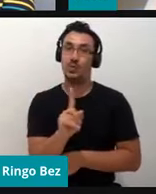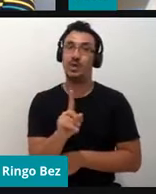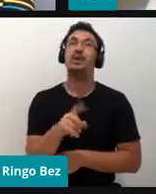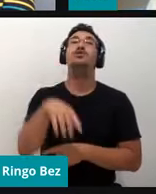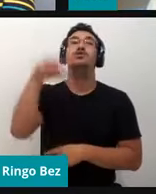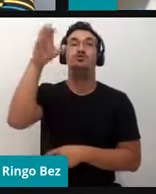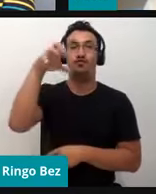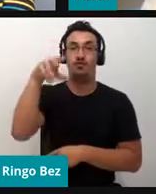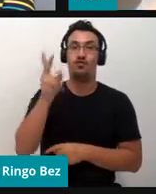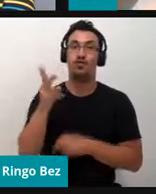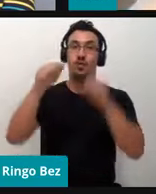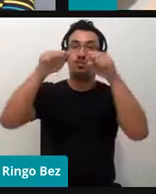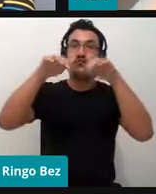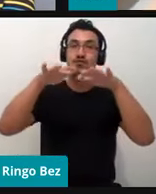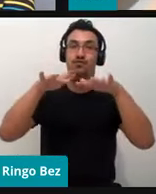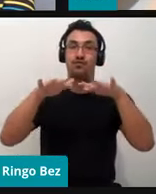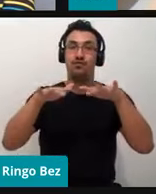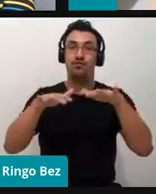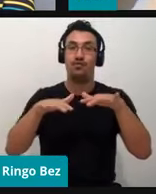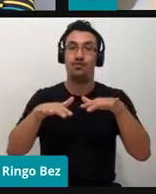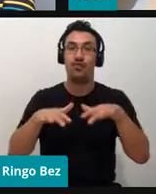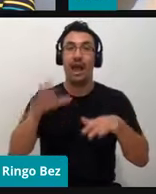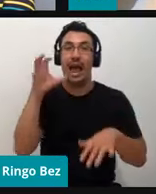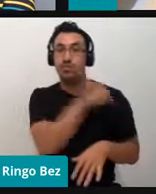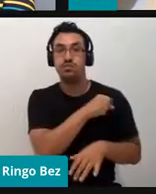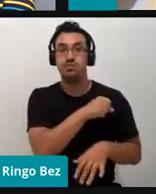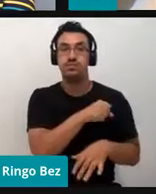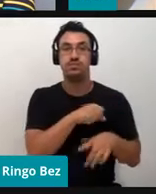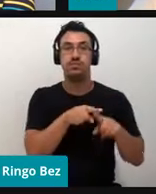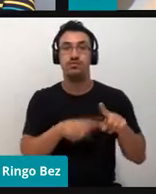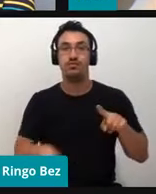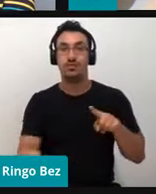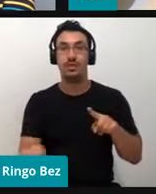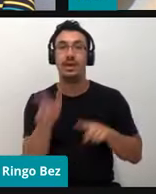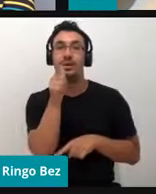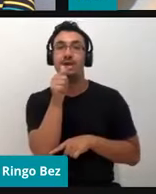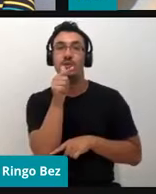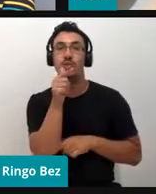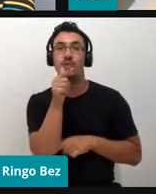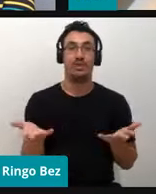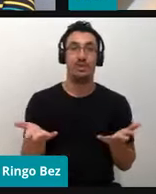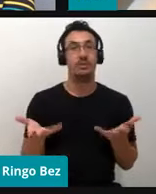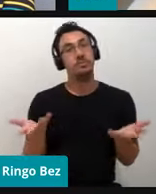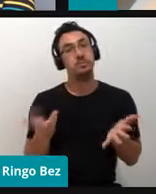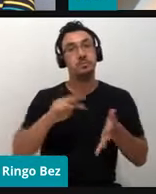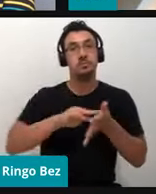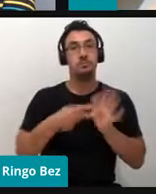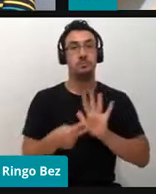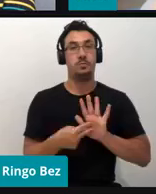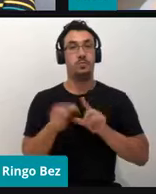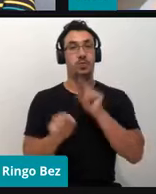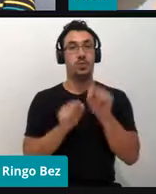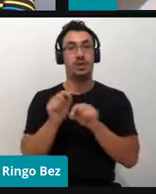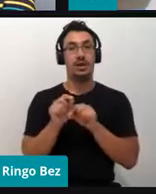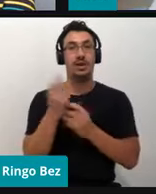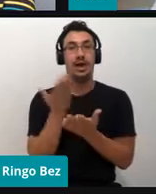hidrográfica e ela está escorrendo muito mais rápido para os rios. Do ponto de vista do serviço ambiental para o abastecimento,